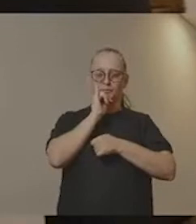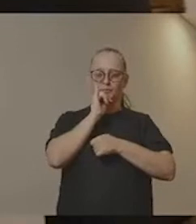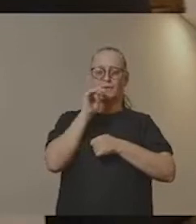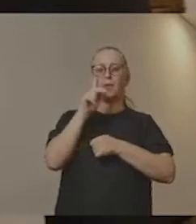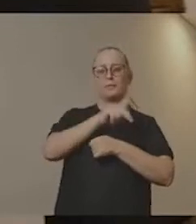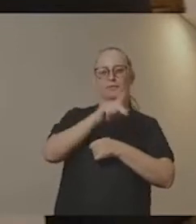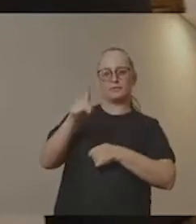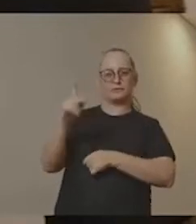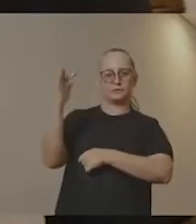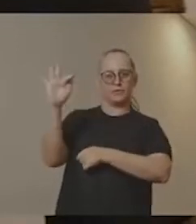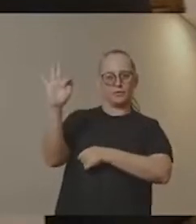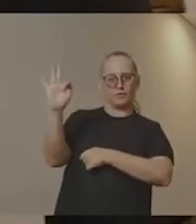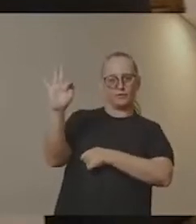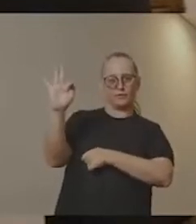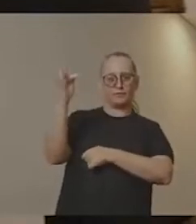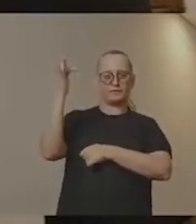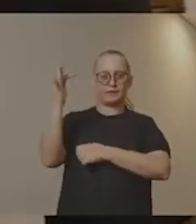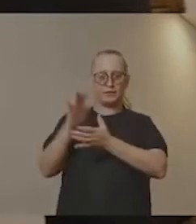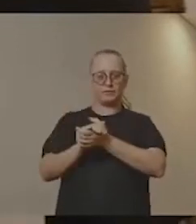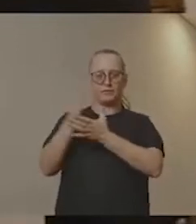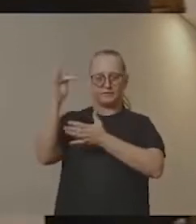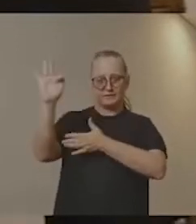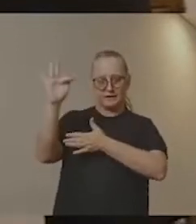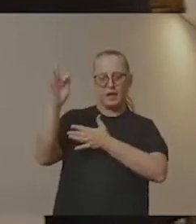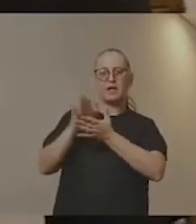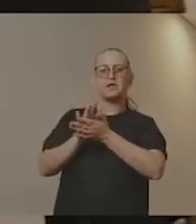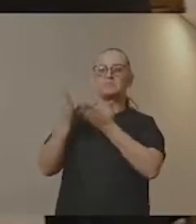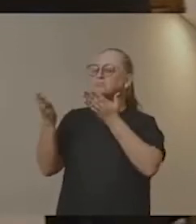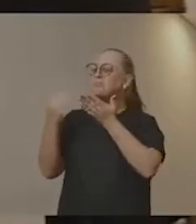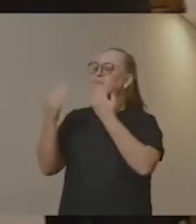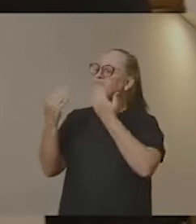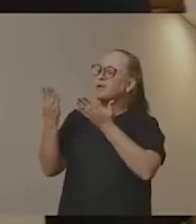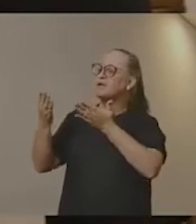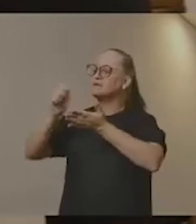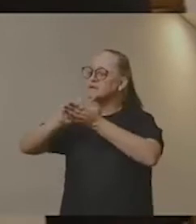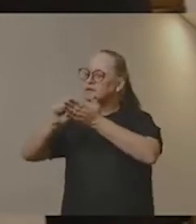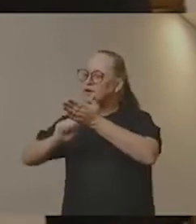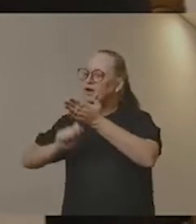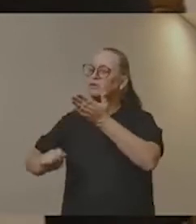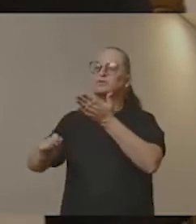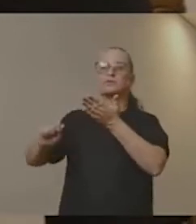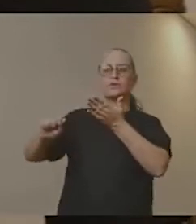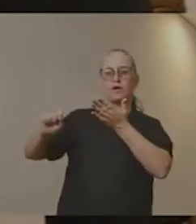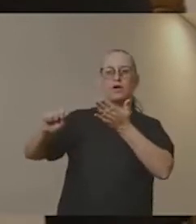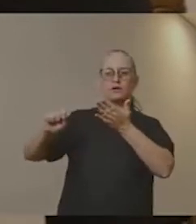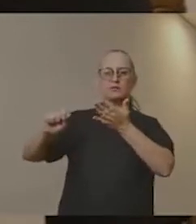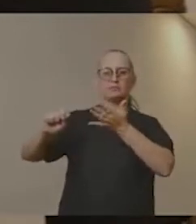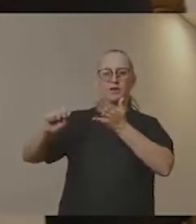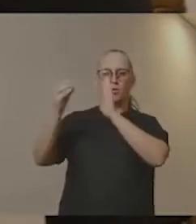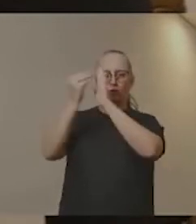papo vem, aprendendo matéria, controle térmico, e a gente fez uma piada, soltei alguma coisa sobre